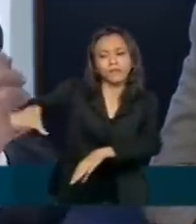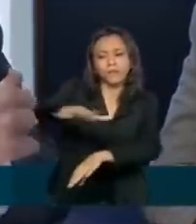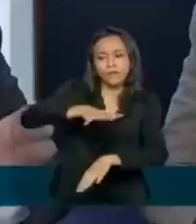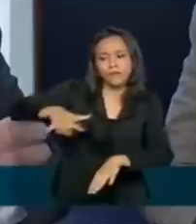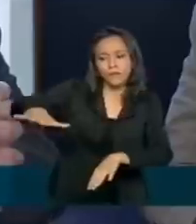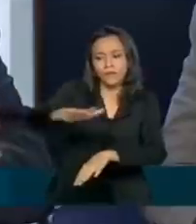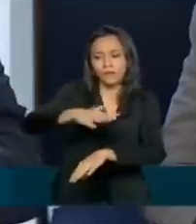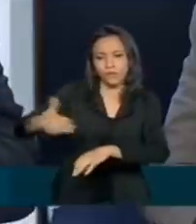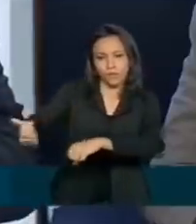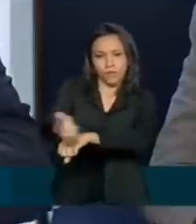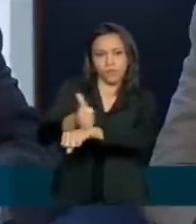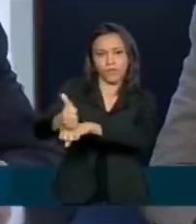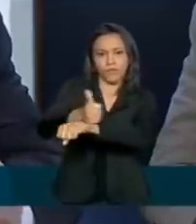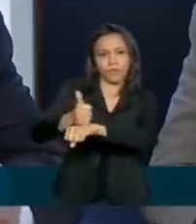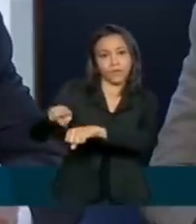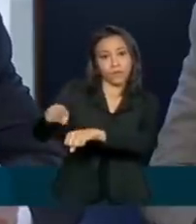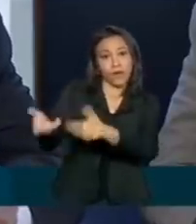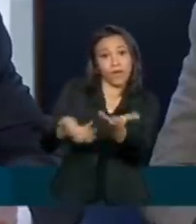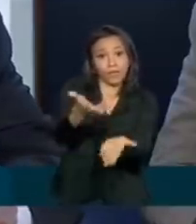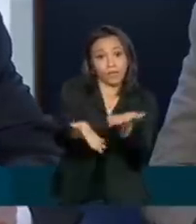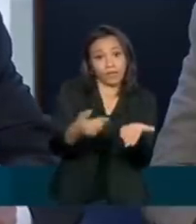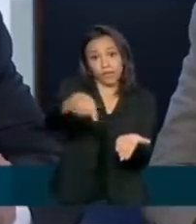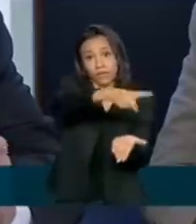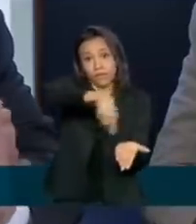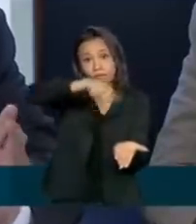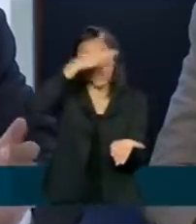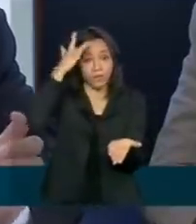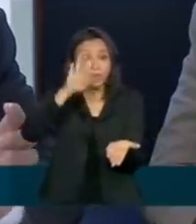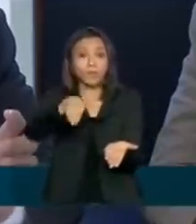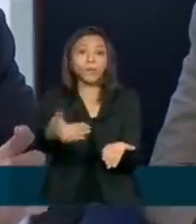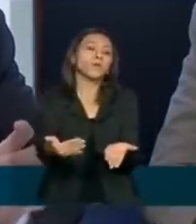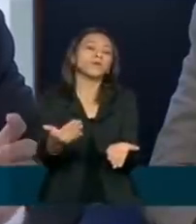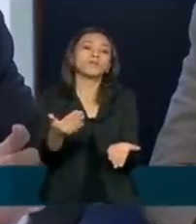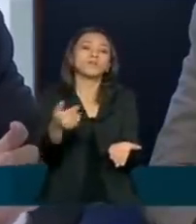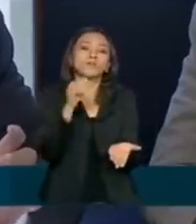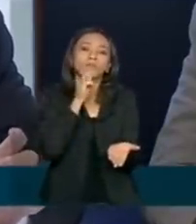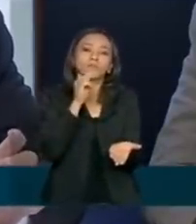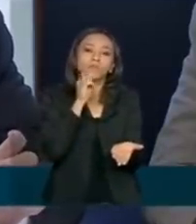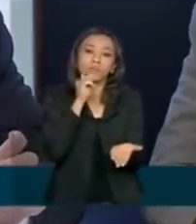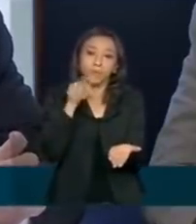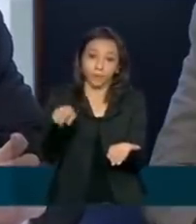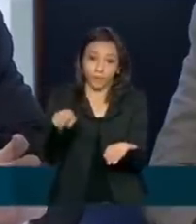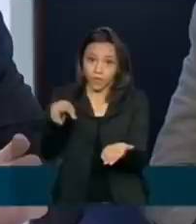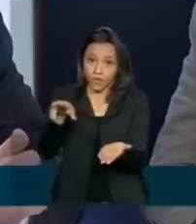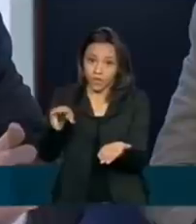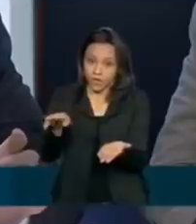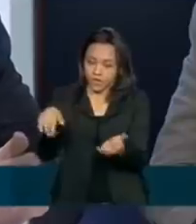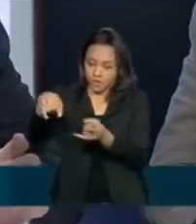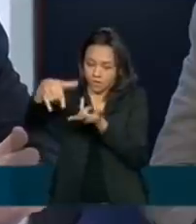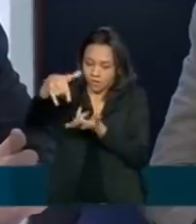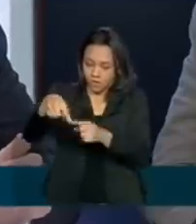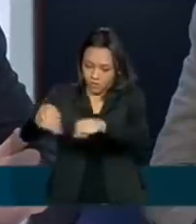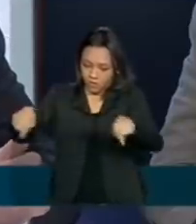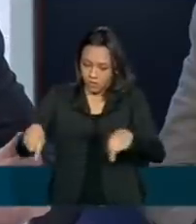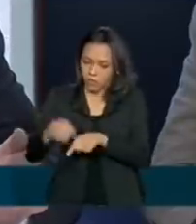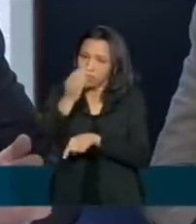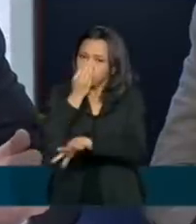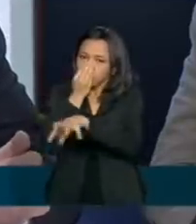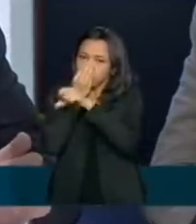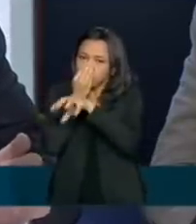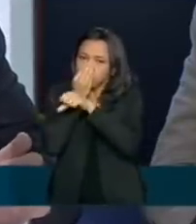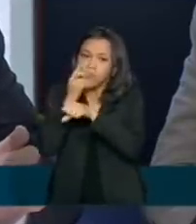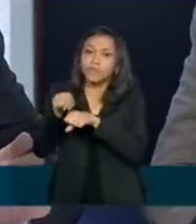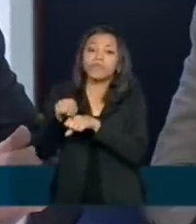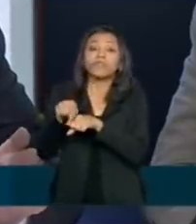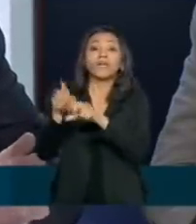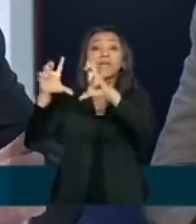fica específica para atender esse pessoal. Quando você trata de unidade de suporte ventilatório, você diminui a necessidade de